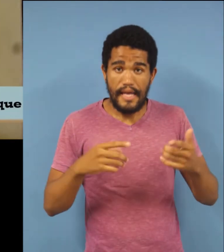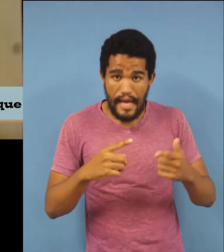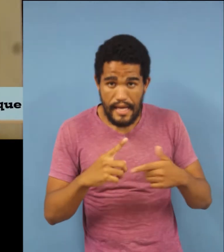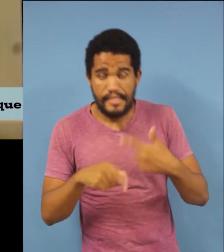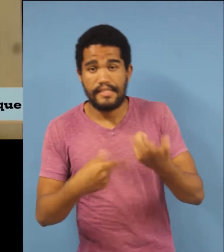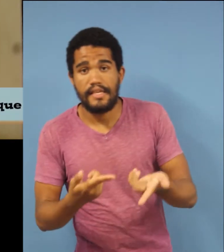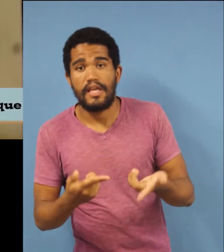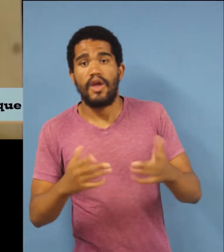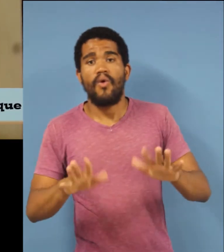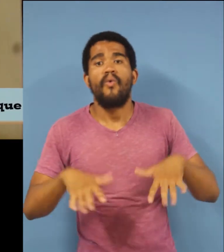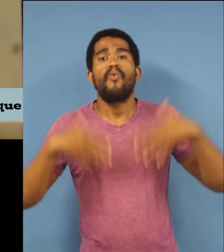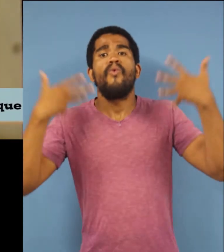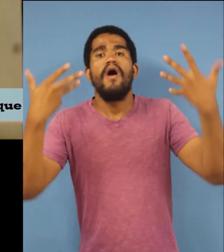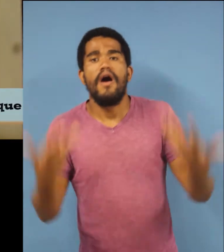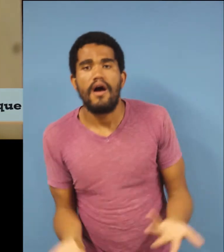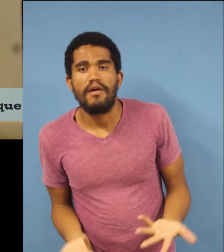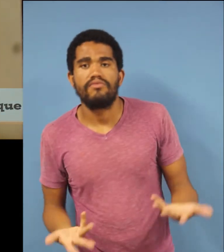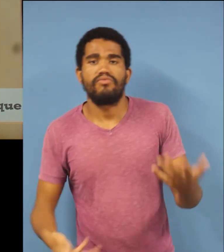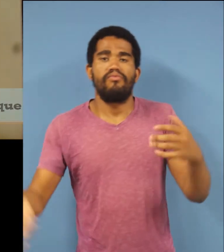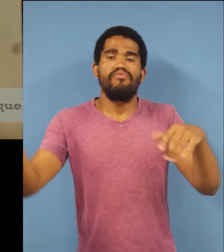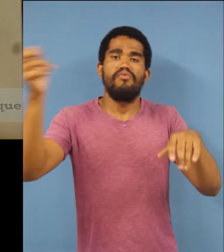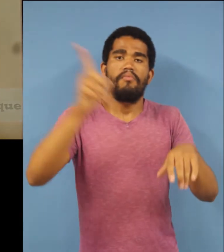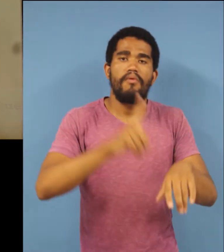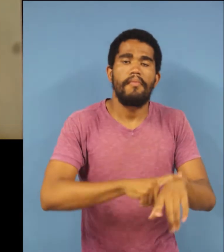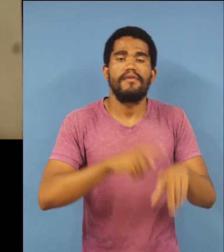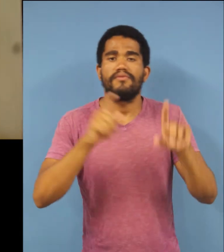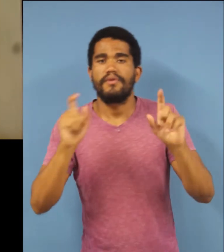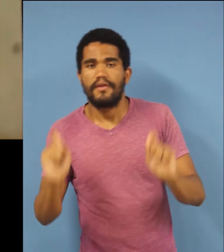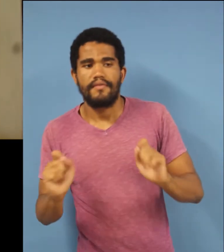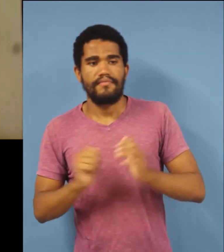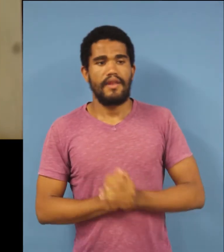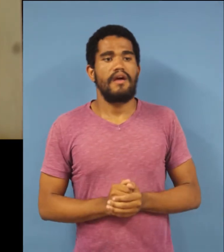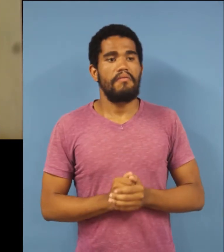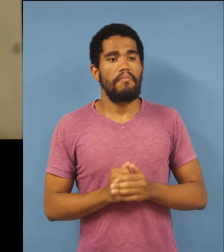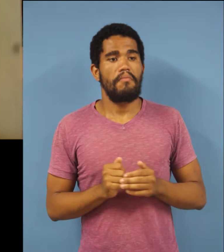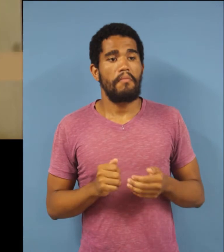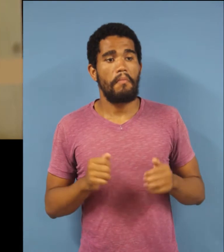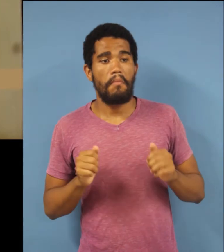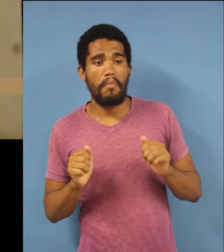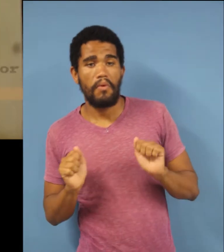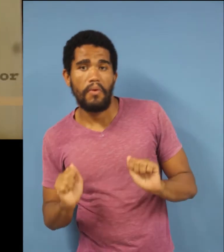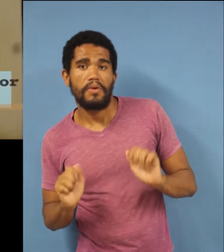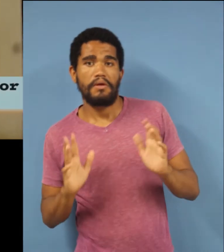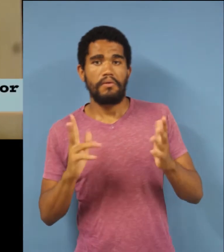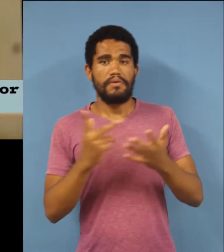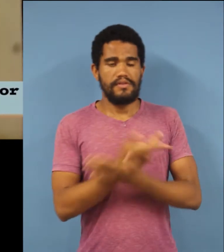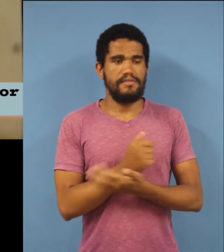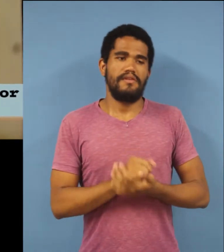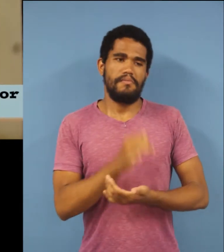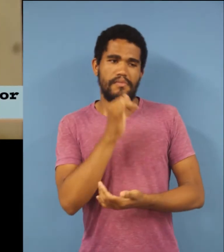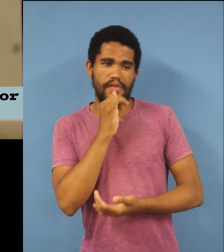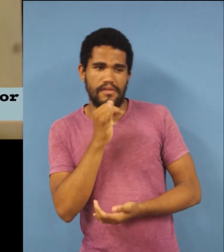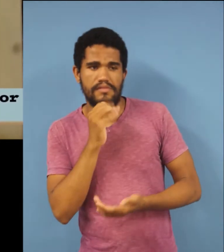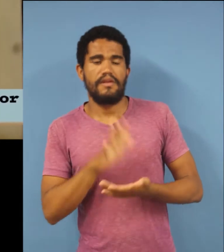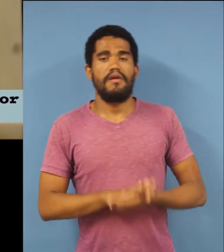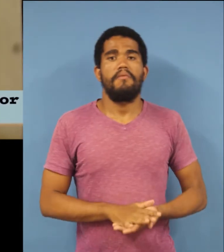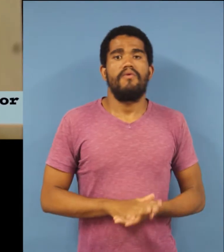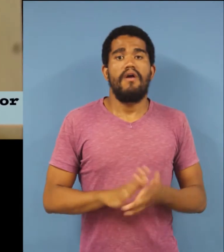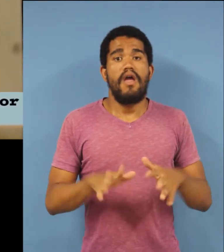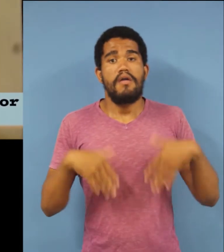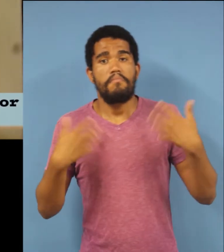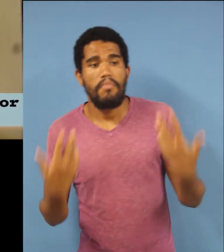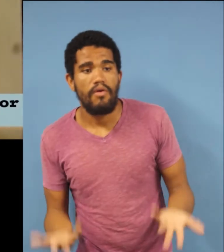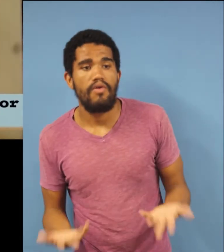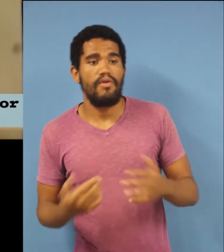assim que, quando, no momento em que, e concessão, embora, apesar de,